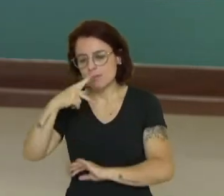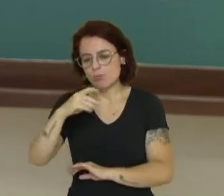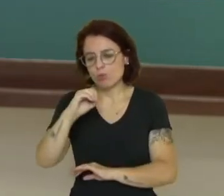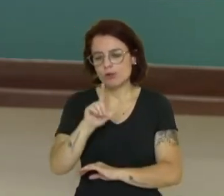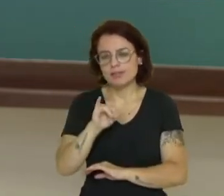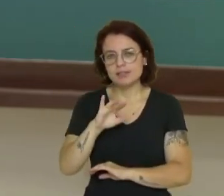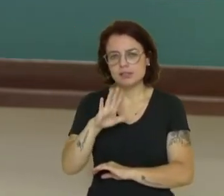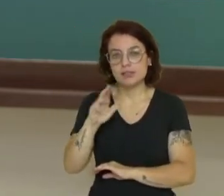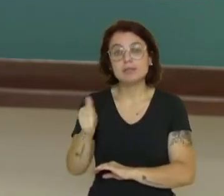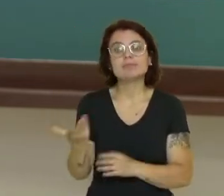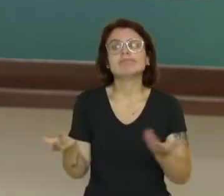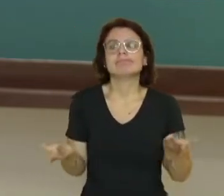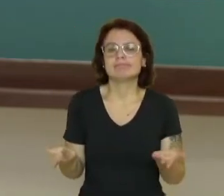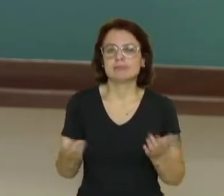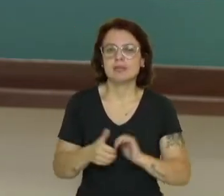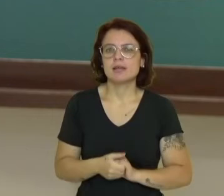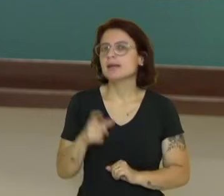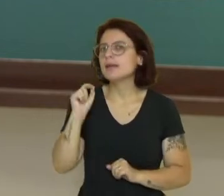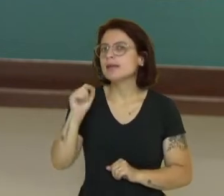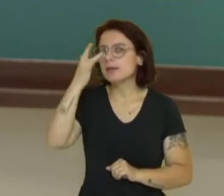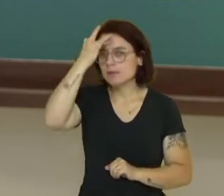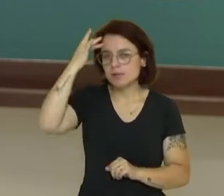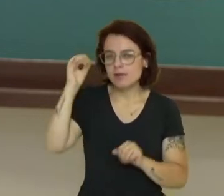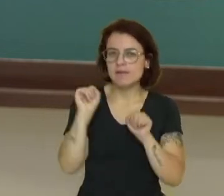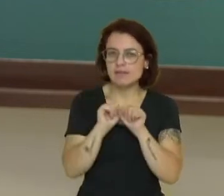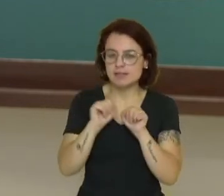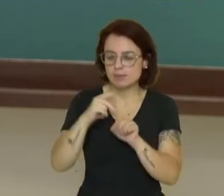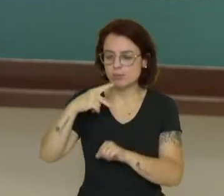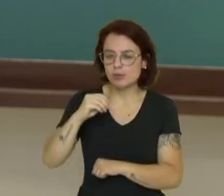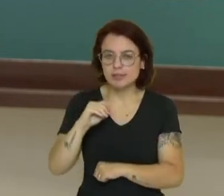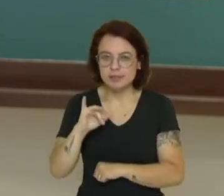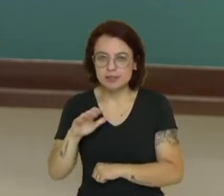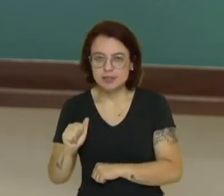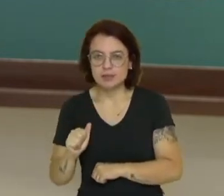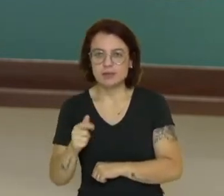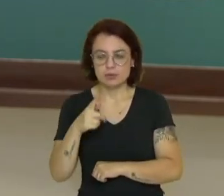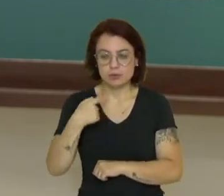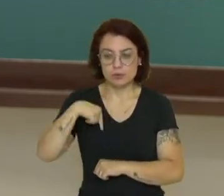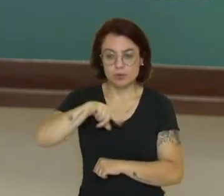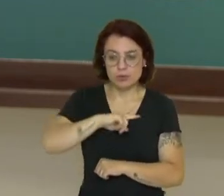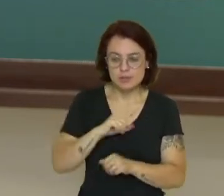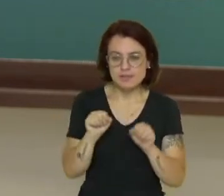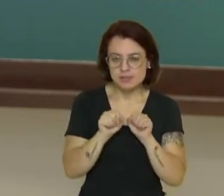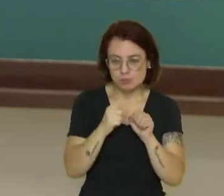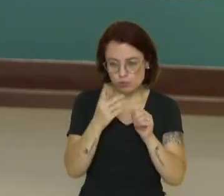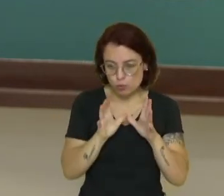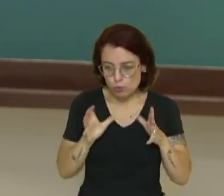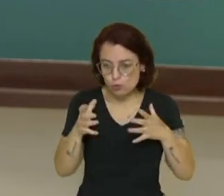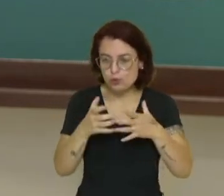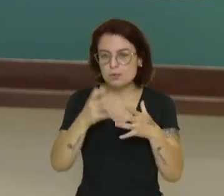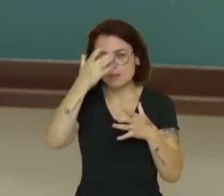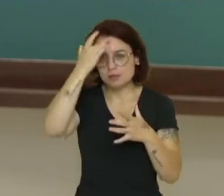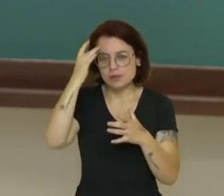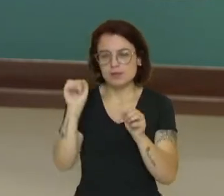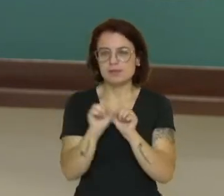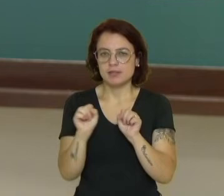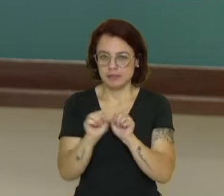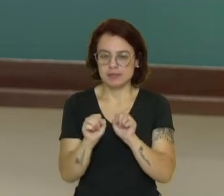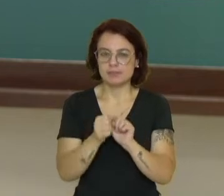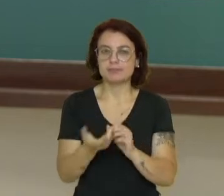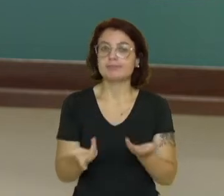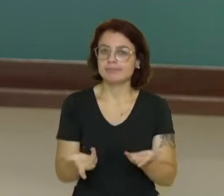política? Né? Quem faz política? Nós fazemos todos, é um grupo de pessoas que faz, né? Então a gente tem dentro